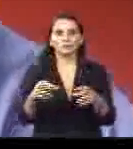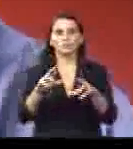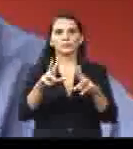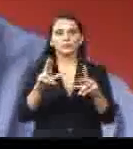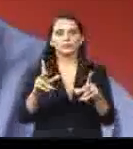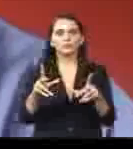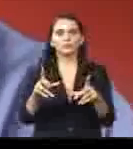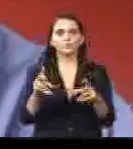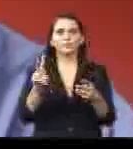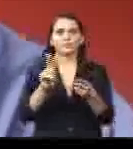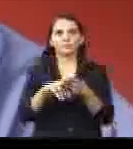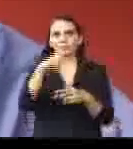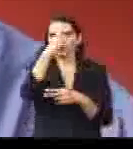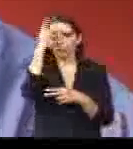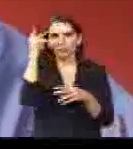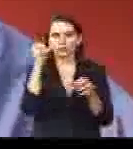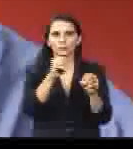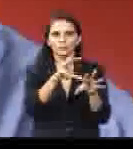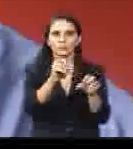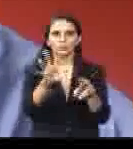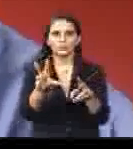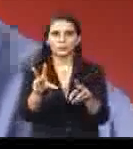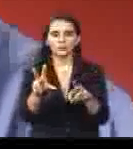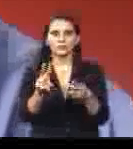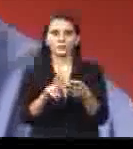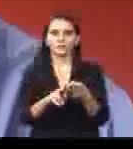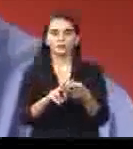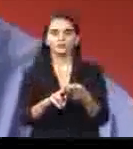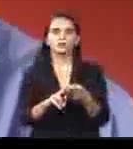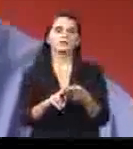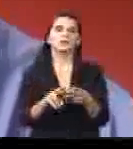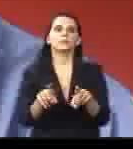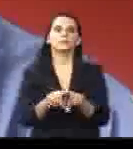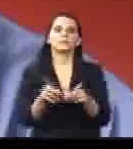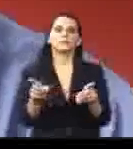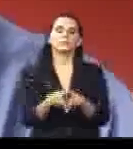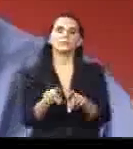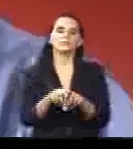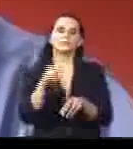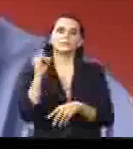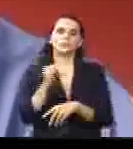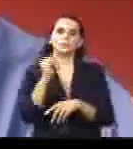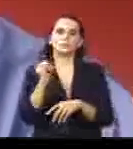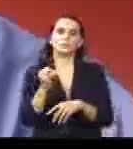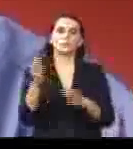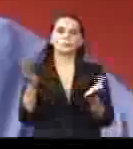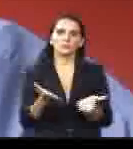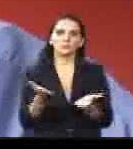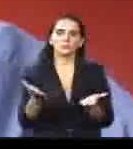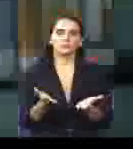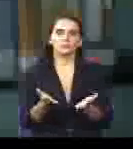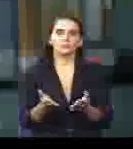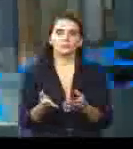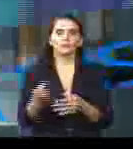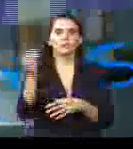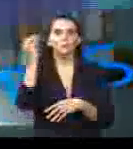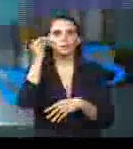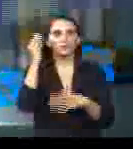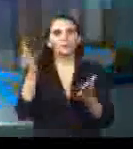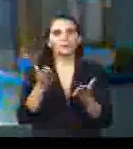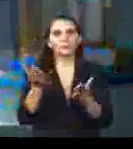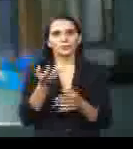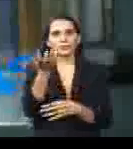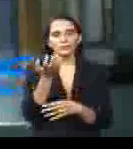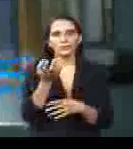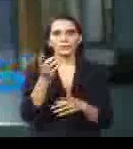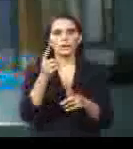num ambiente extremamente difícil, que é o da educação para o sistema prisional, mas muito necessário para os nossos dias. Perspectivas de estudo